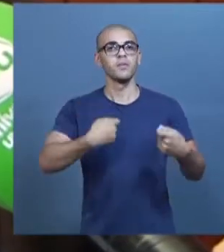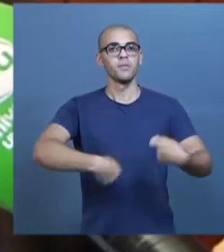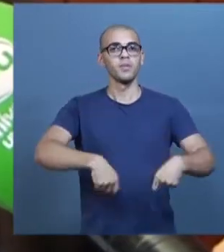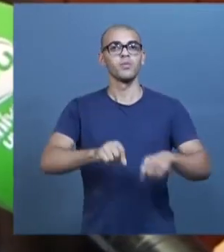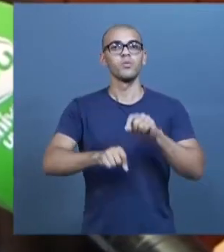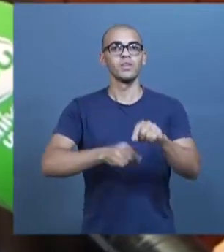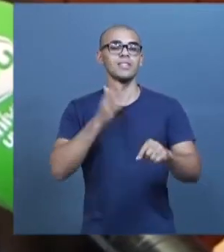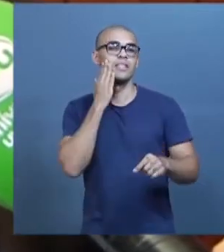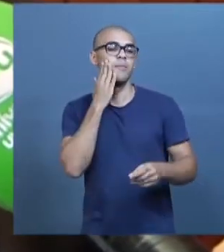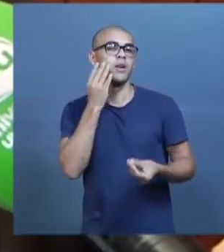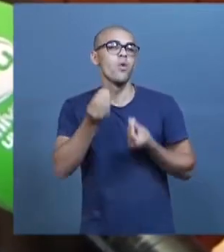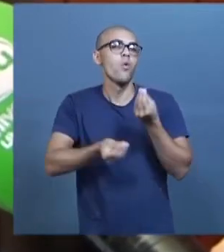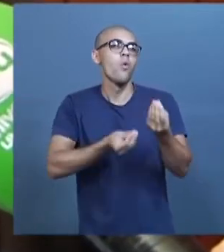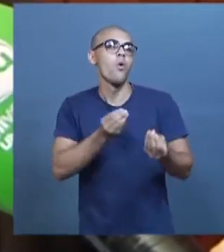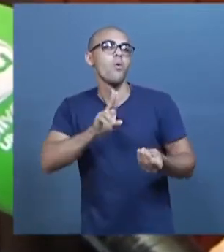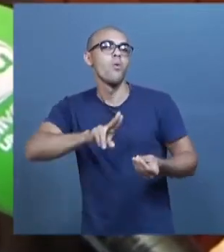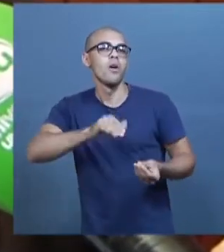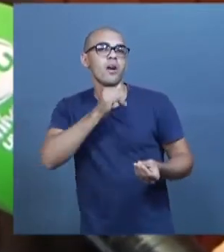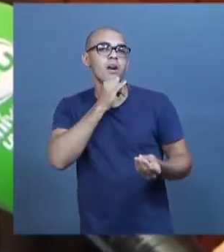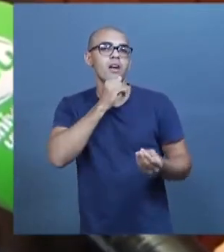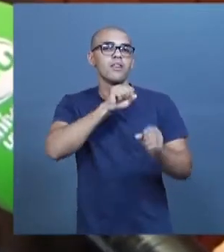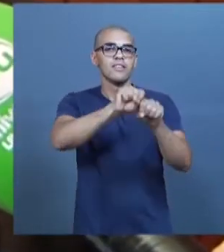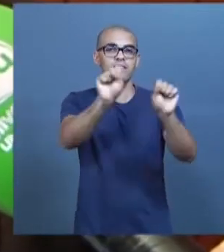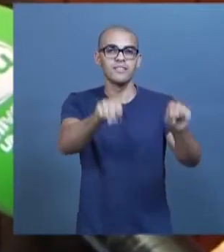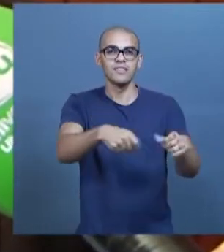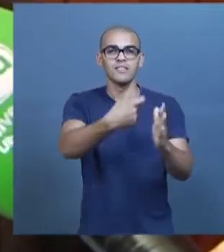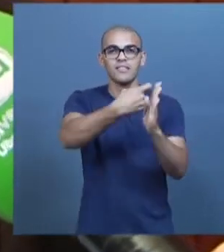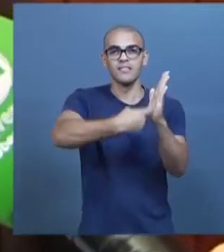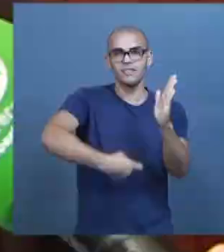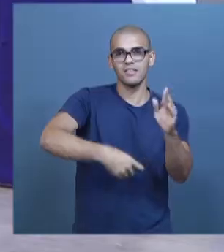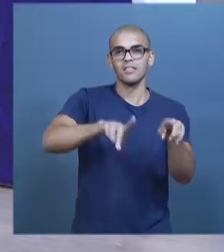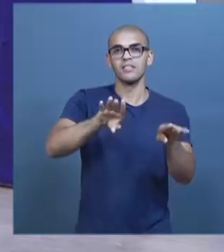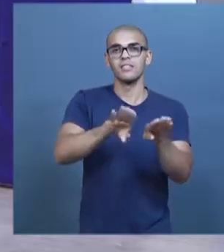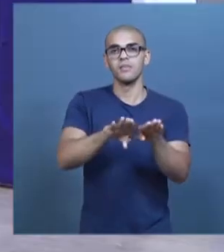seus instrumentos de tributação de renda e de patrimônio.